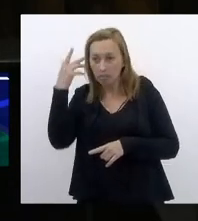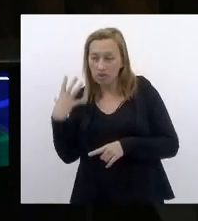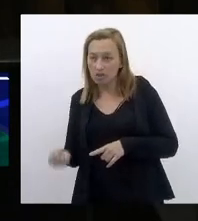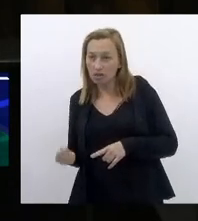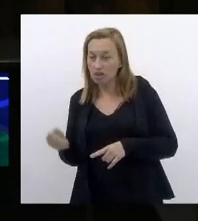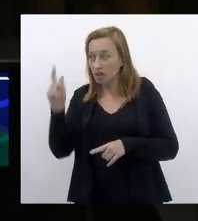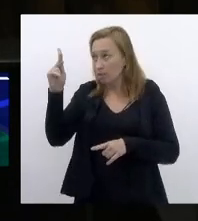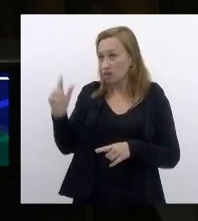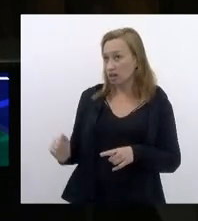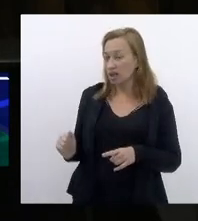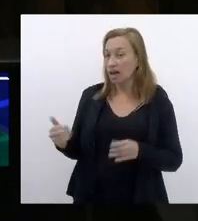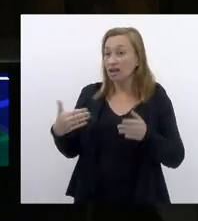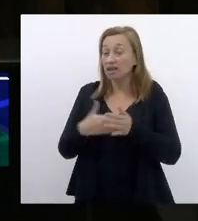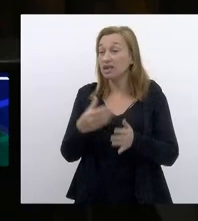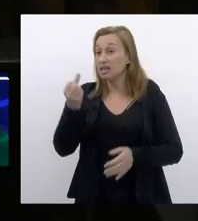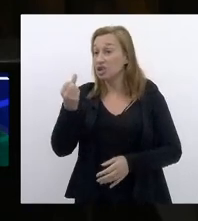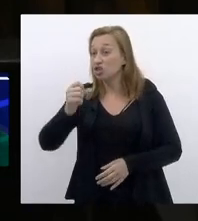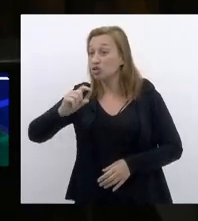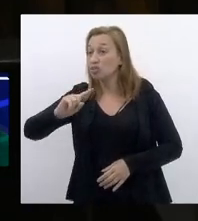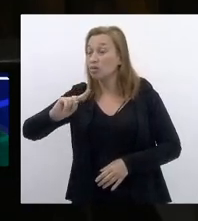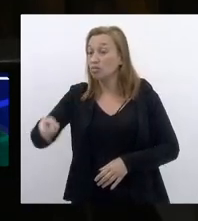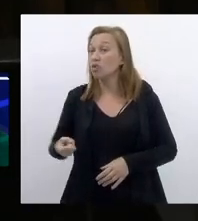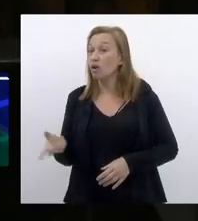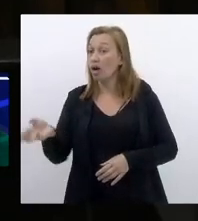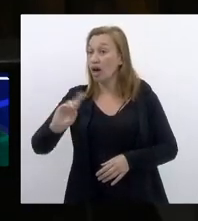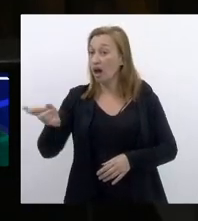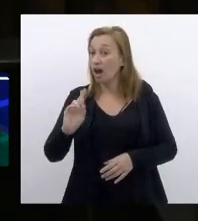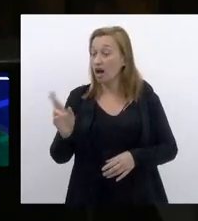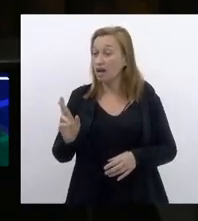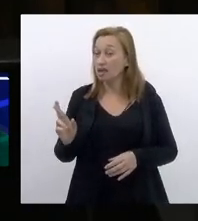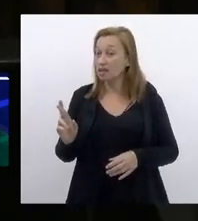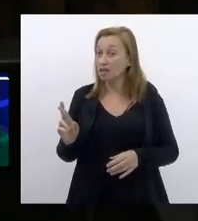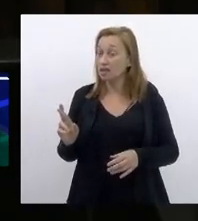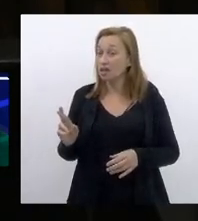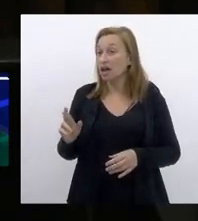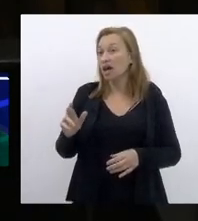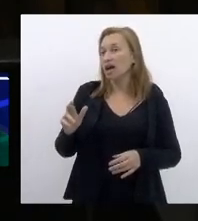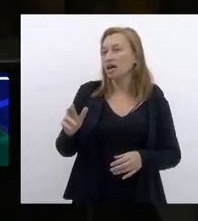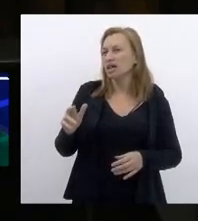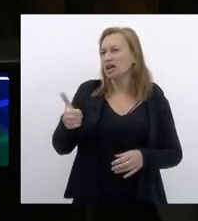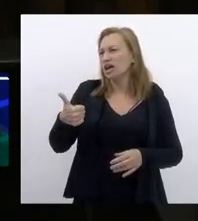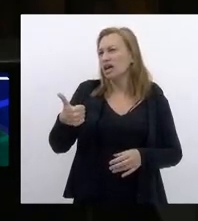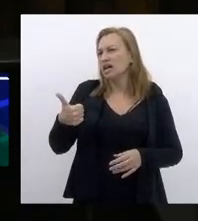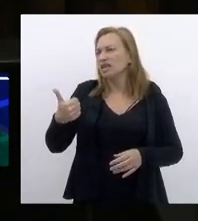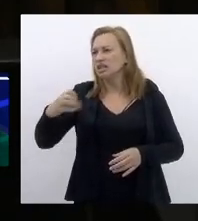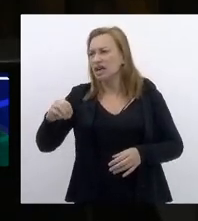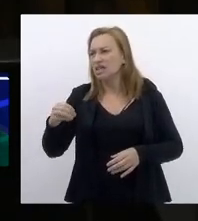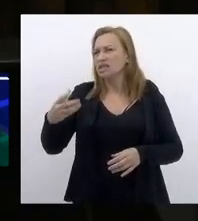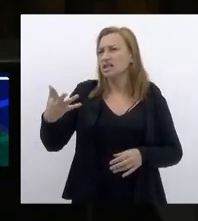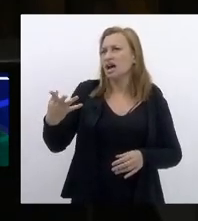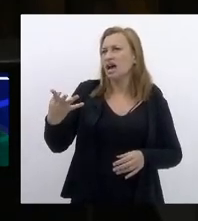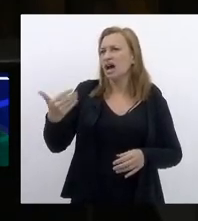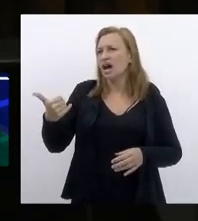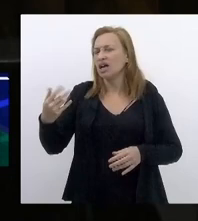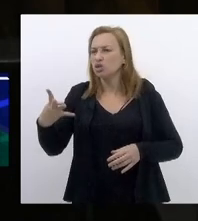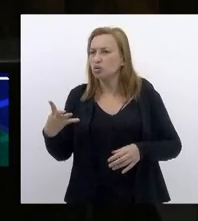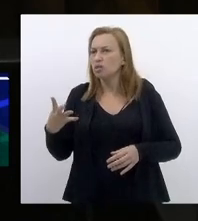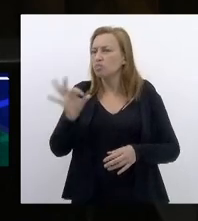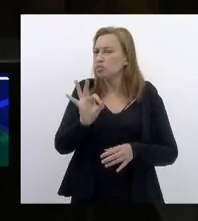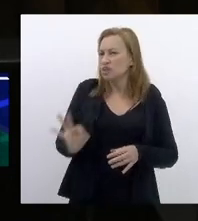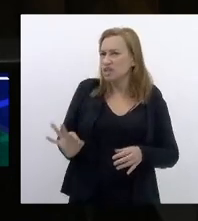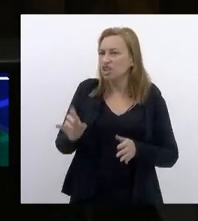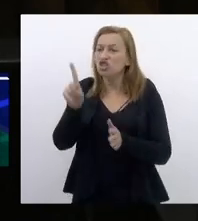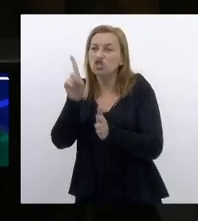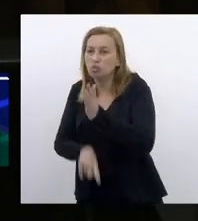até R$ 6.000 e meter uma alíquota de 10% ou 14%, reduzir salário. Nós não